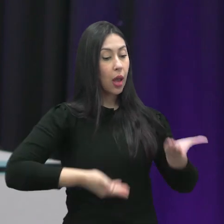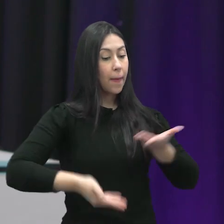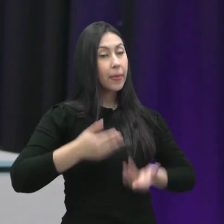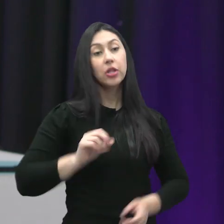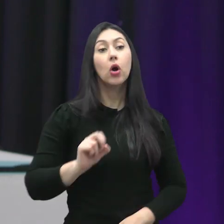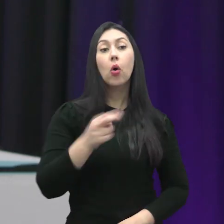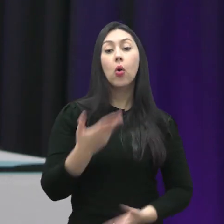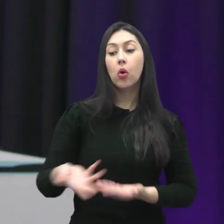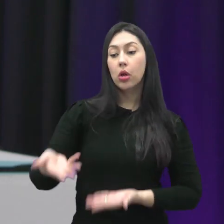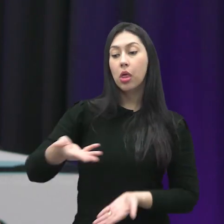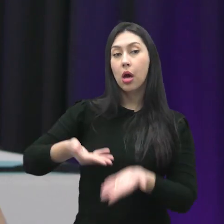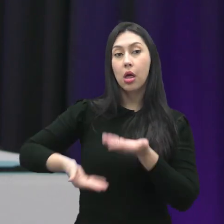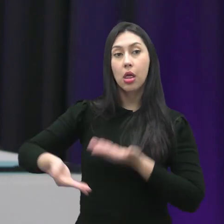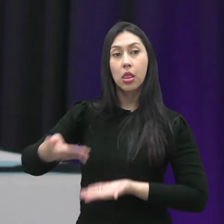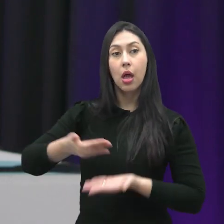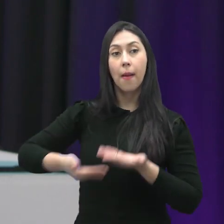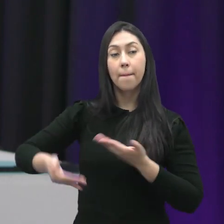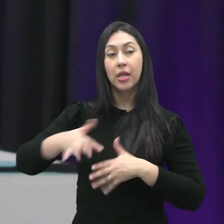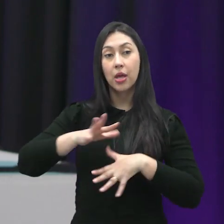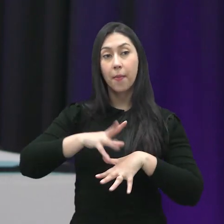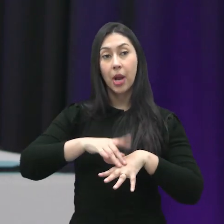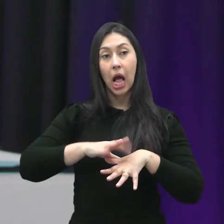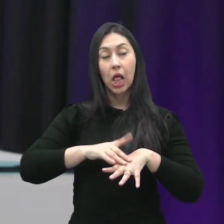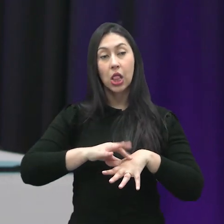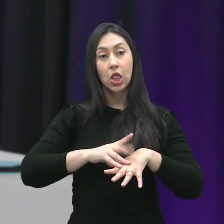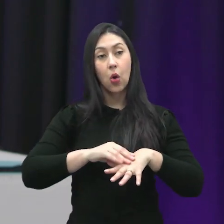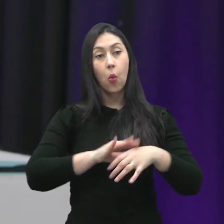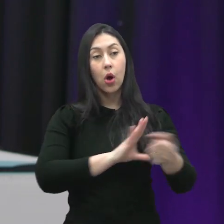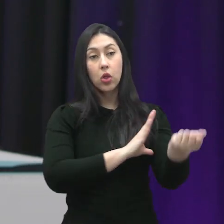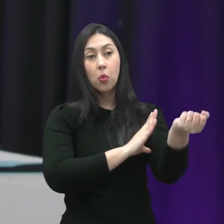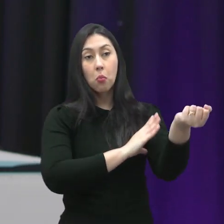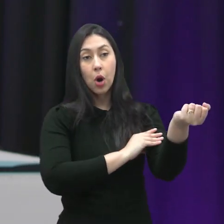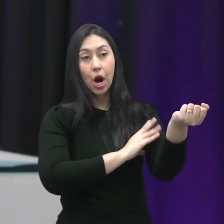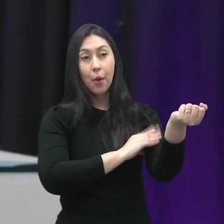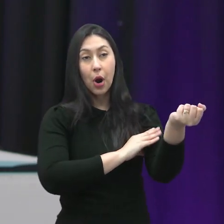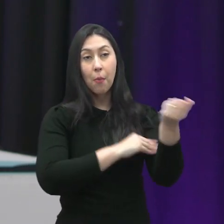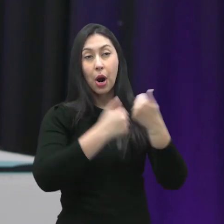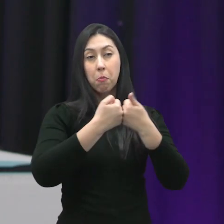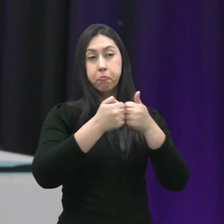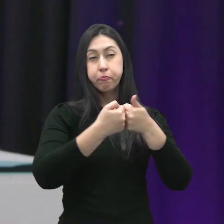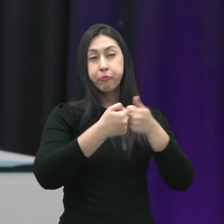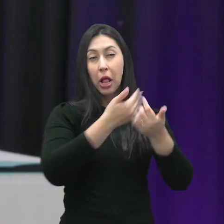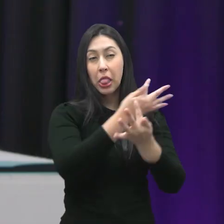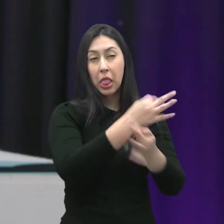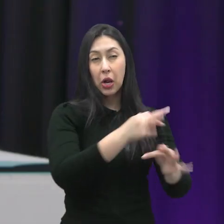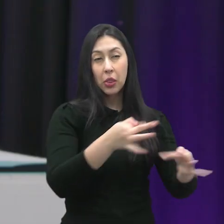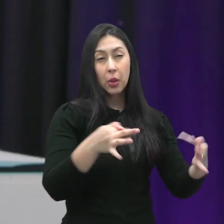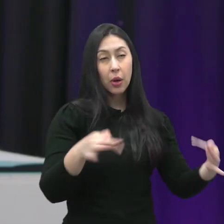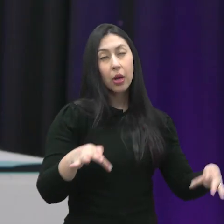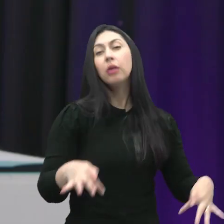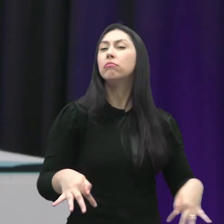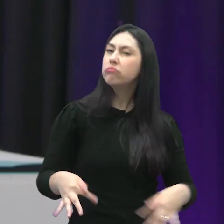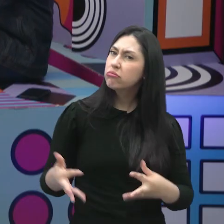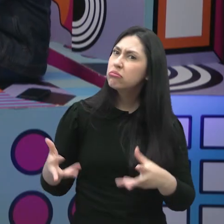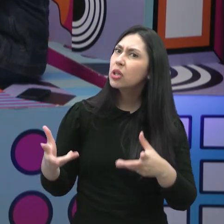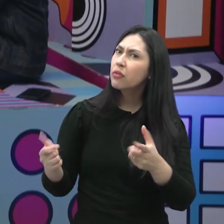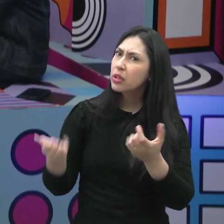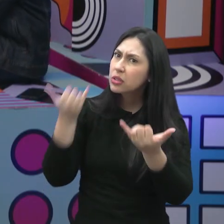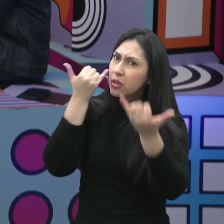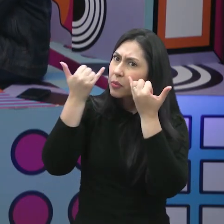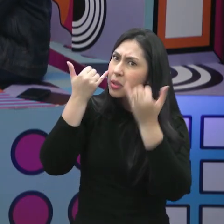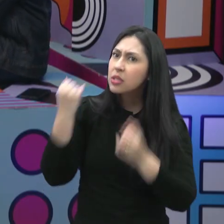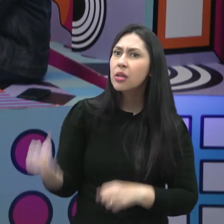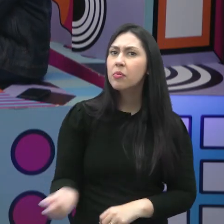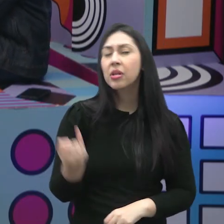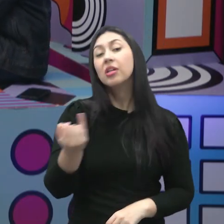oncológicos, tratamentos para doenças reumatológicas também, que esses tratamentos podem dificultar um pouco a cicatrização. Excelente. Informação é tudo, né,